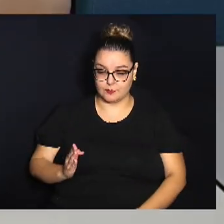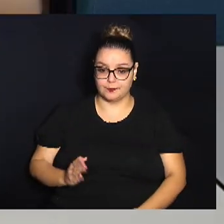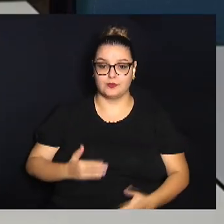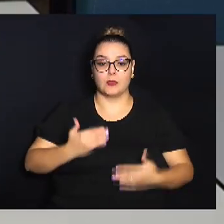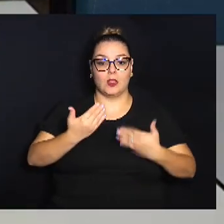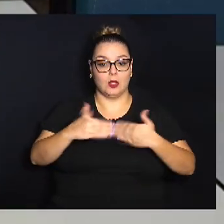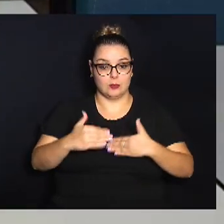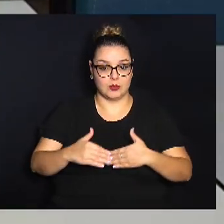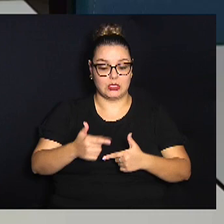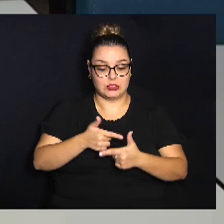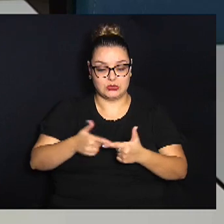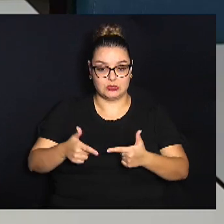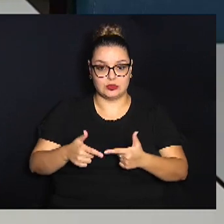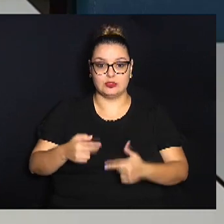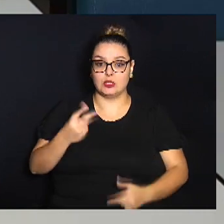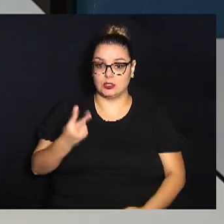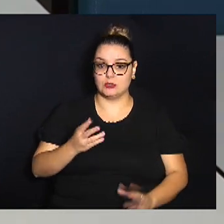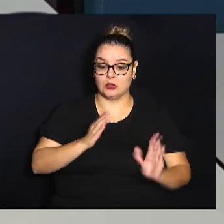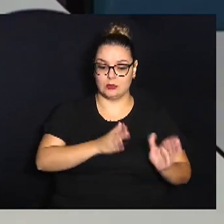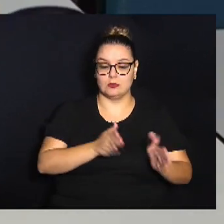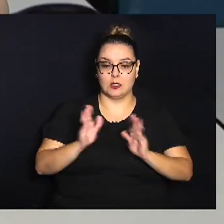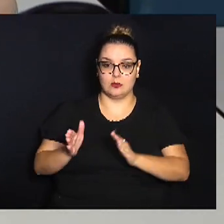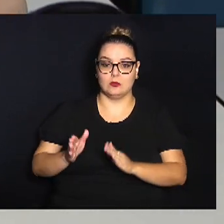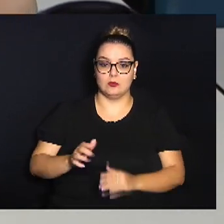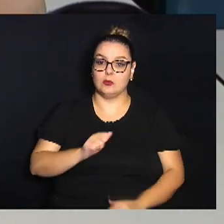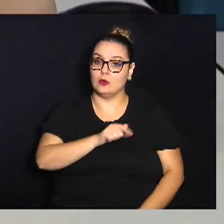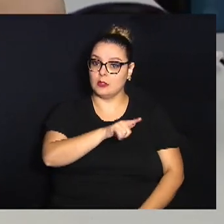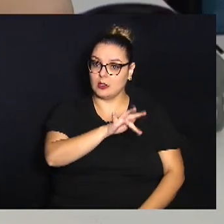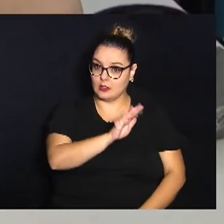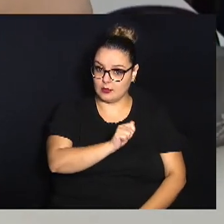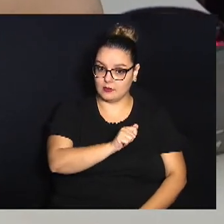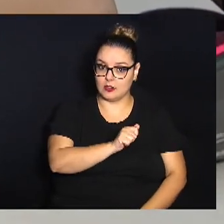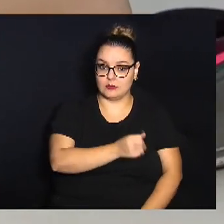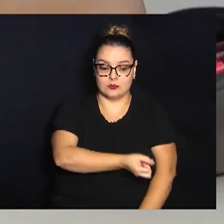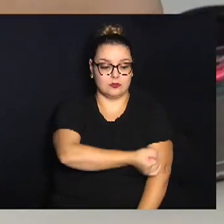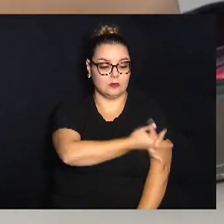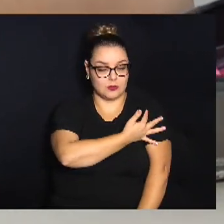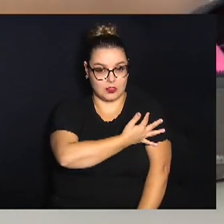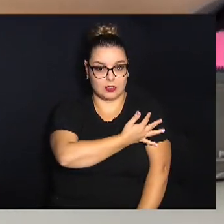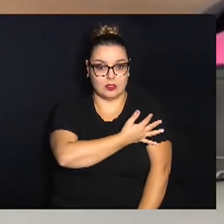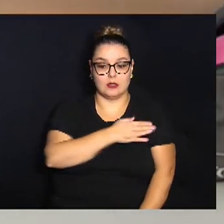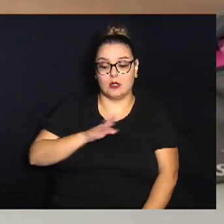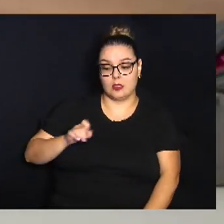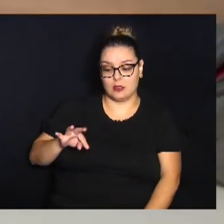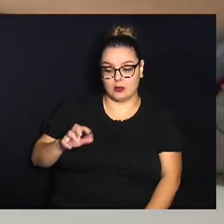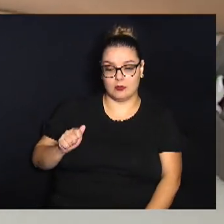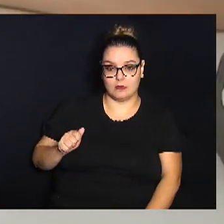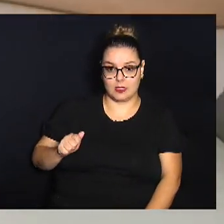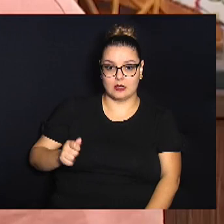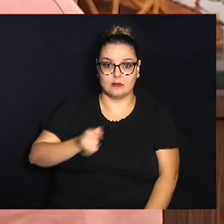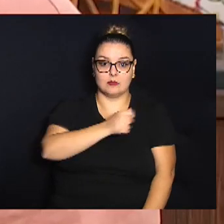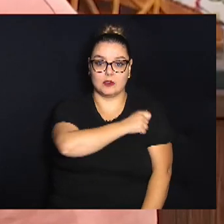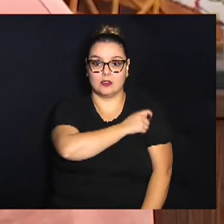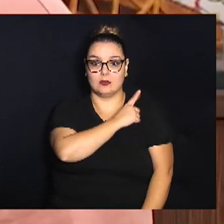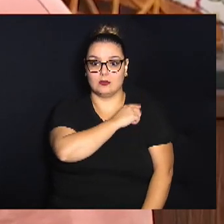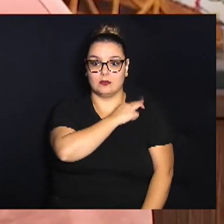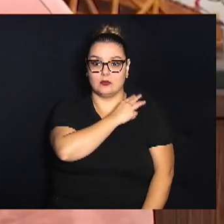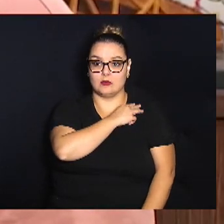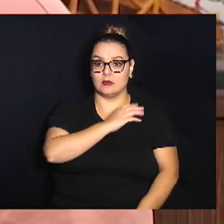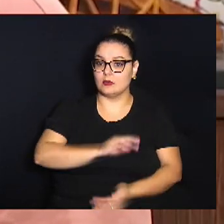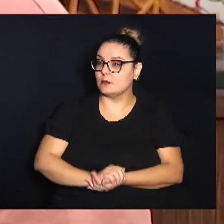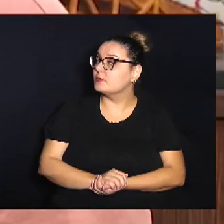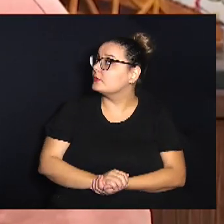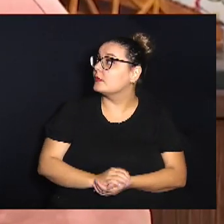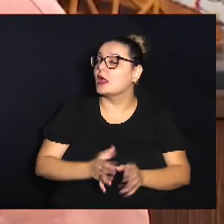provas são divididas em 2 níveis, o alfa para os estudantes do ensino fundamental e beta para alunos do ensino médio. Uma Olimpíada